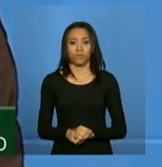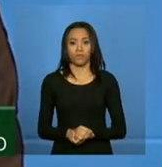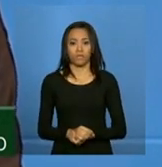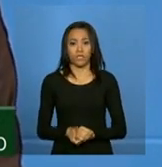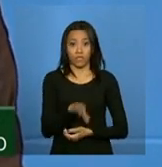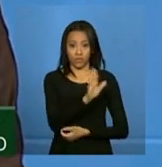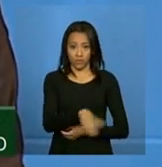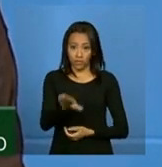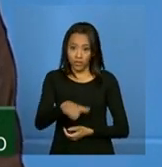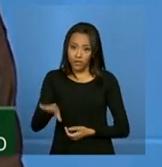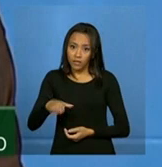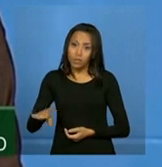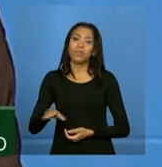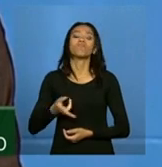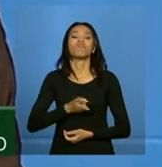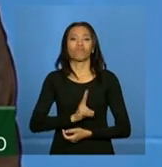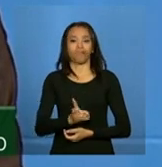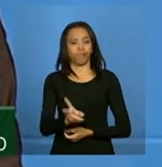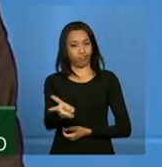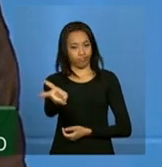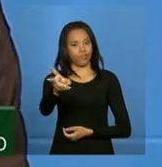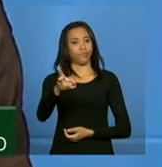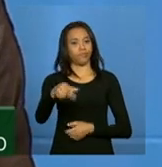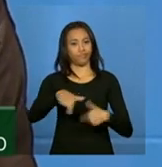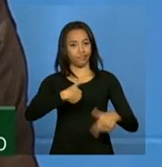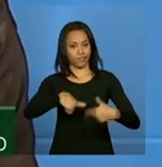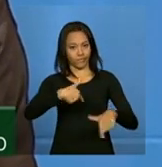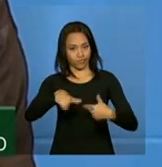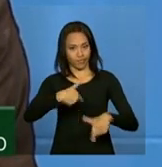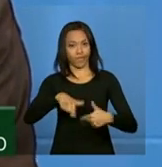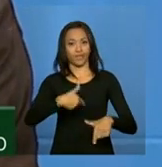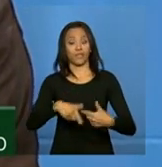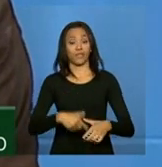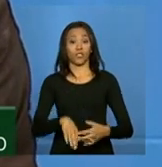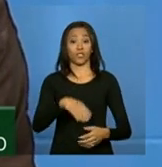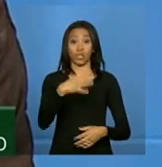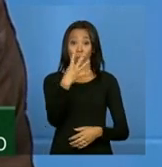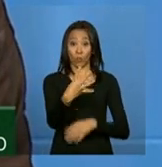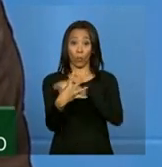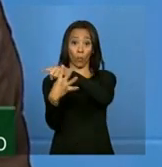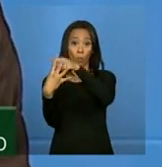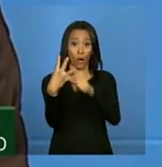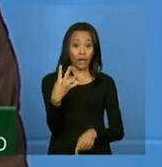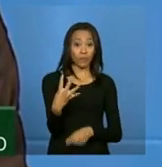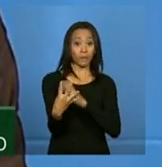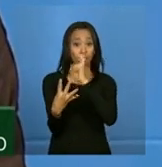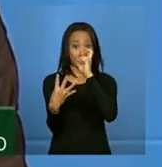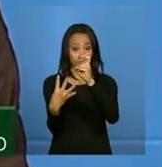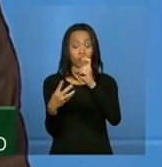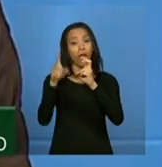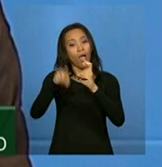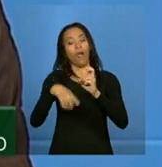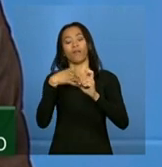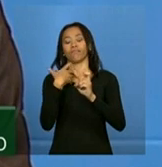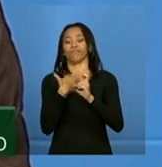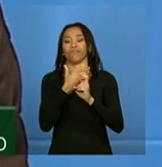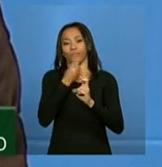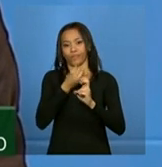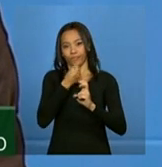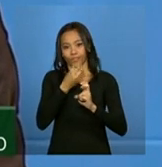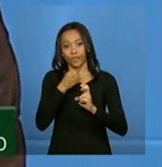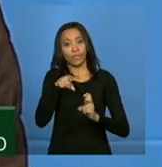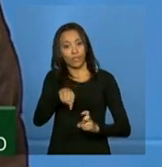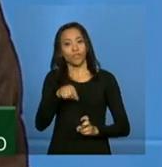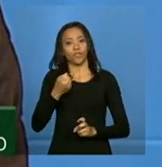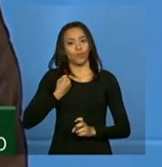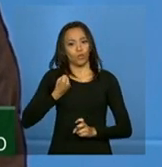de crianças estão aí trabalhando e quatro de cada cinco crianças são meninos, e esse número vai cada vez aumentar